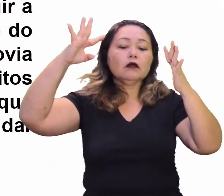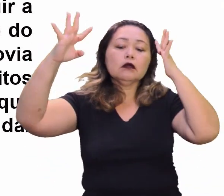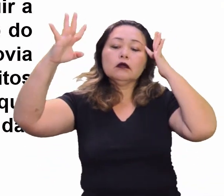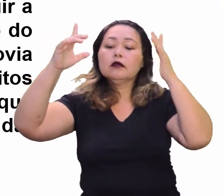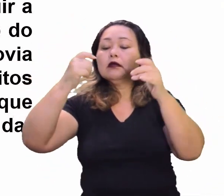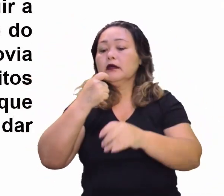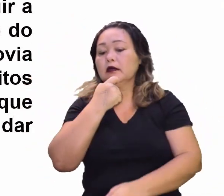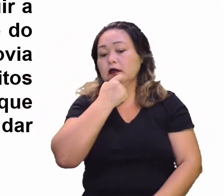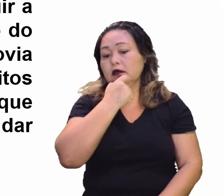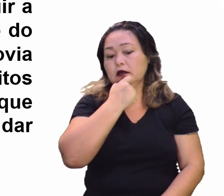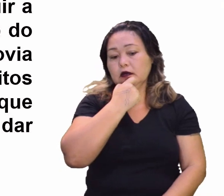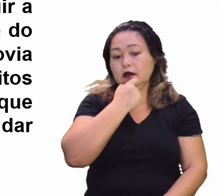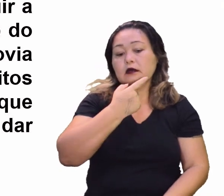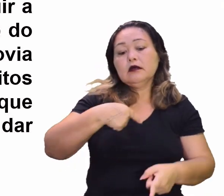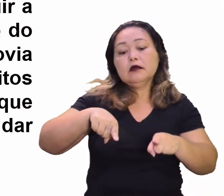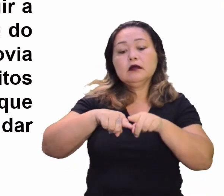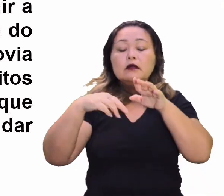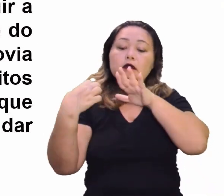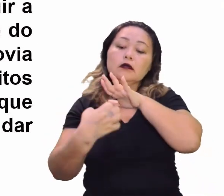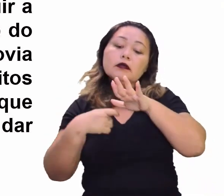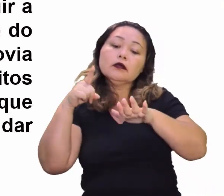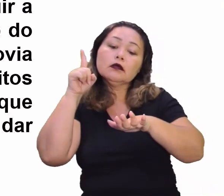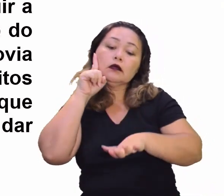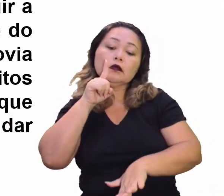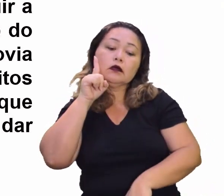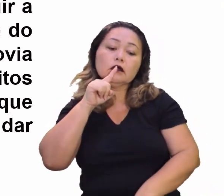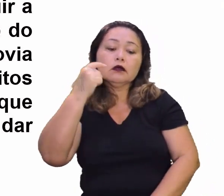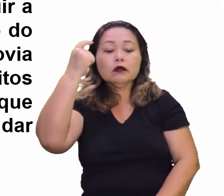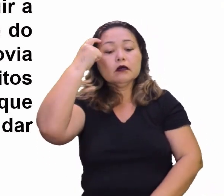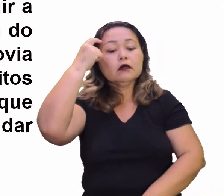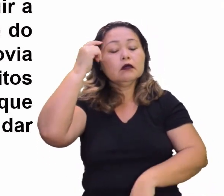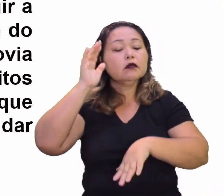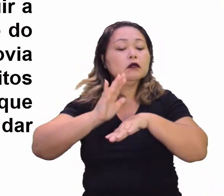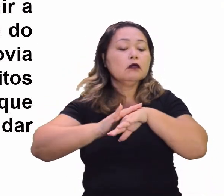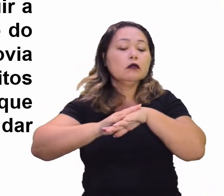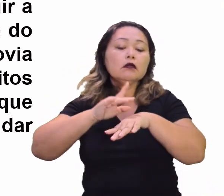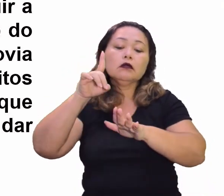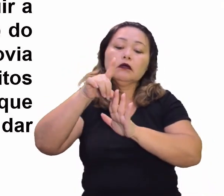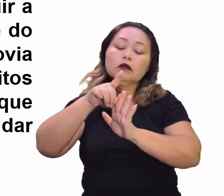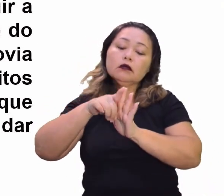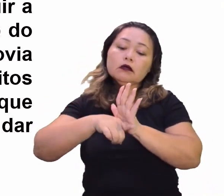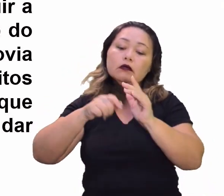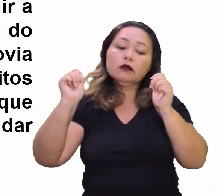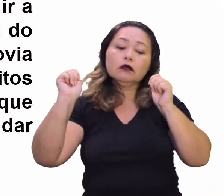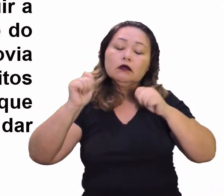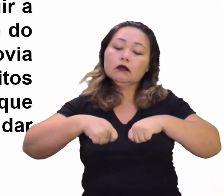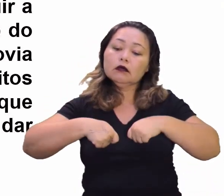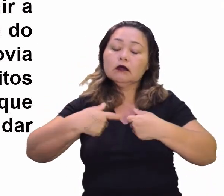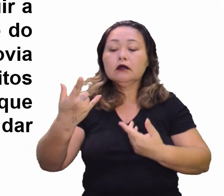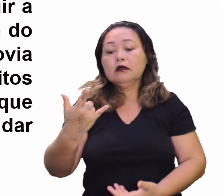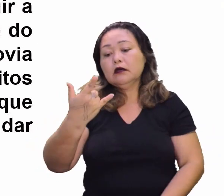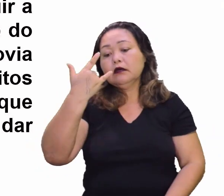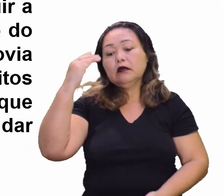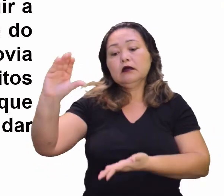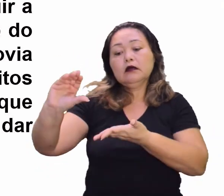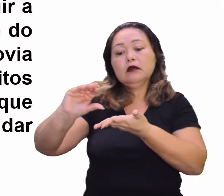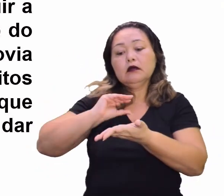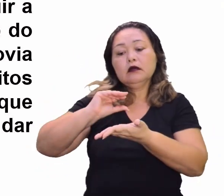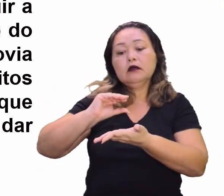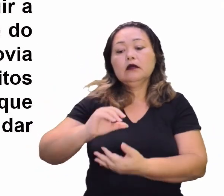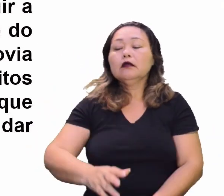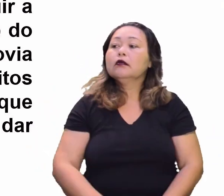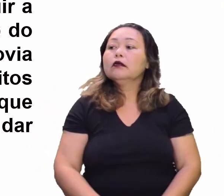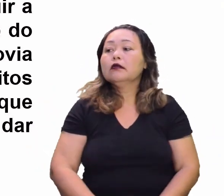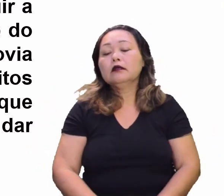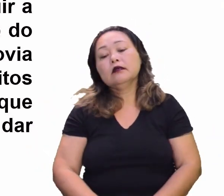dos ingleses e dos empresários americanos que pensavam que a estrada de ferro poderia